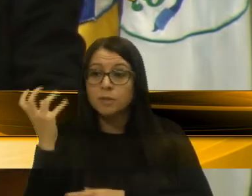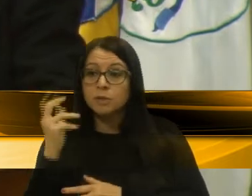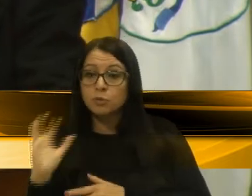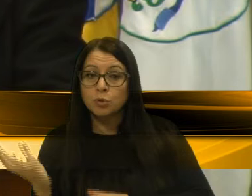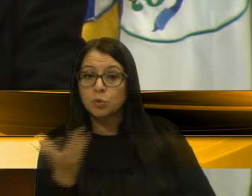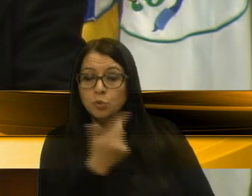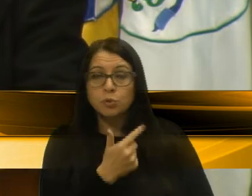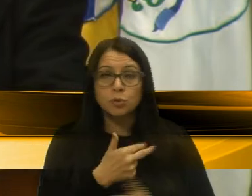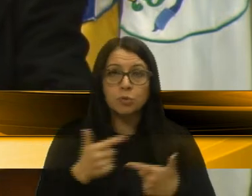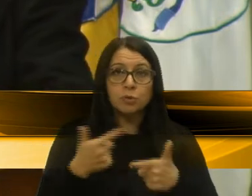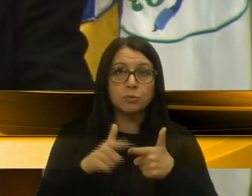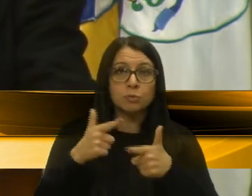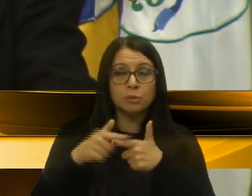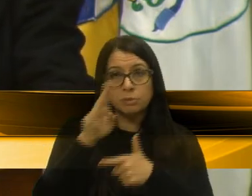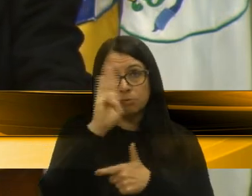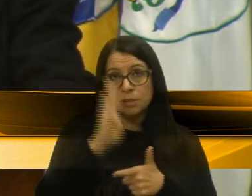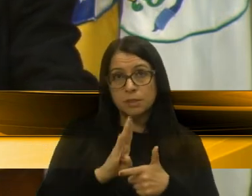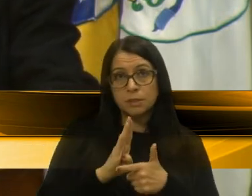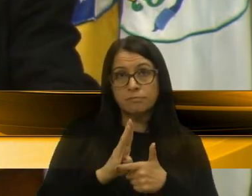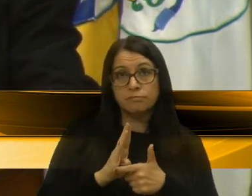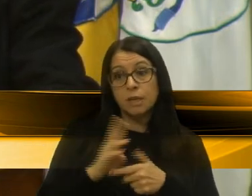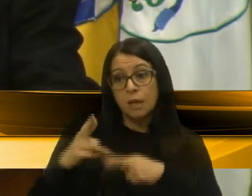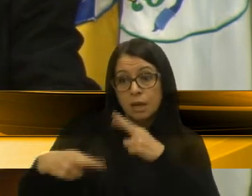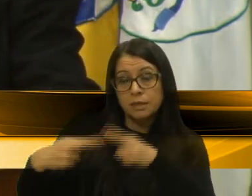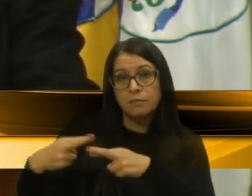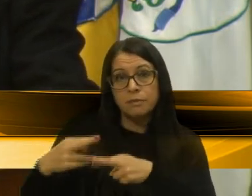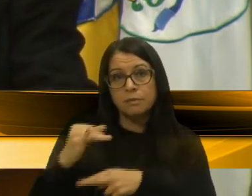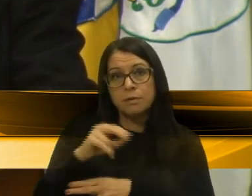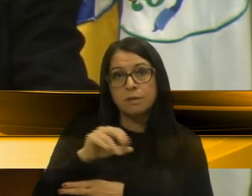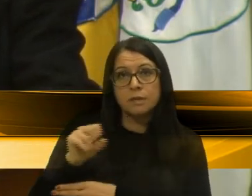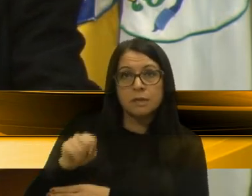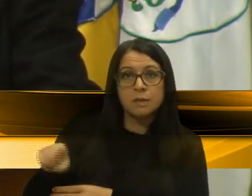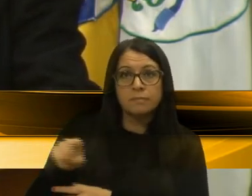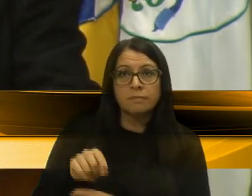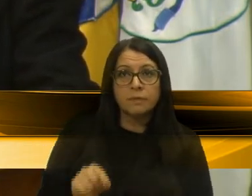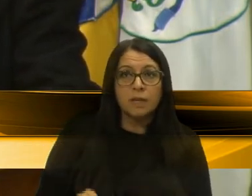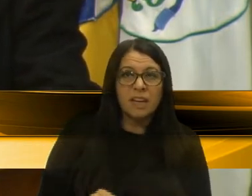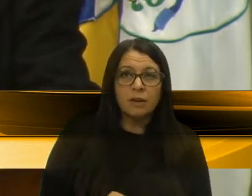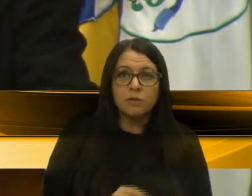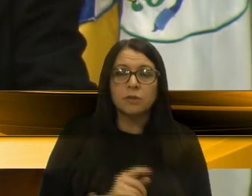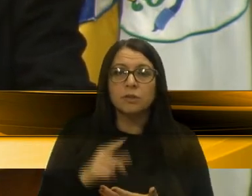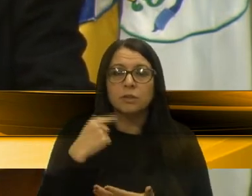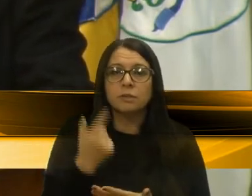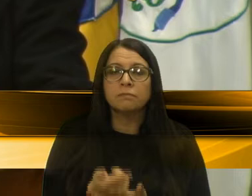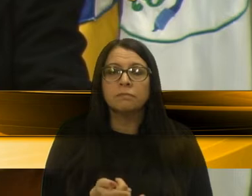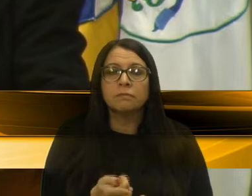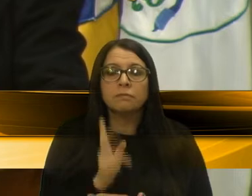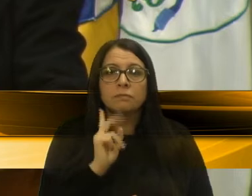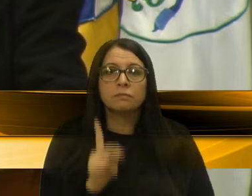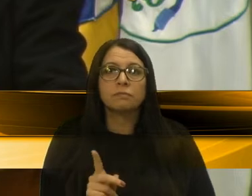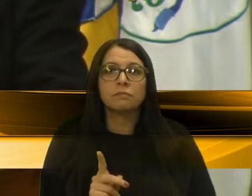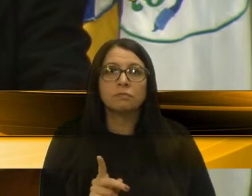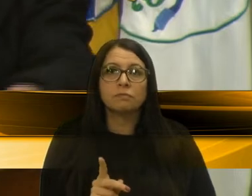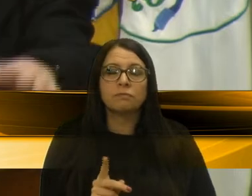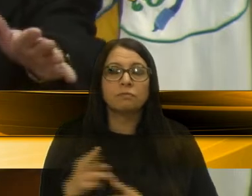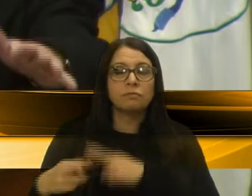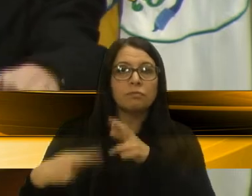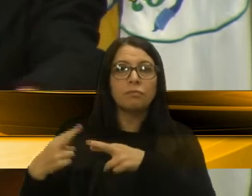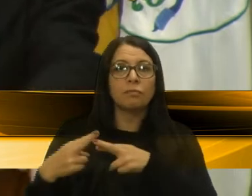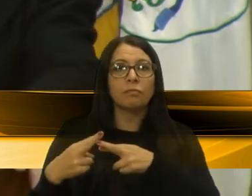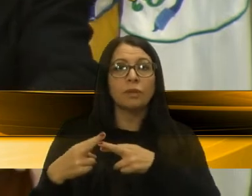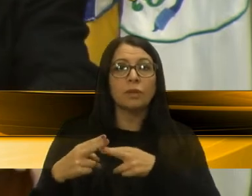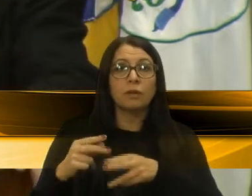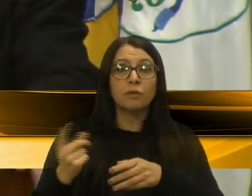do Brasil é a reforma da Previdência. Com a reforma da Previdência, voltaremos